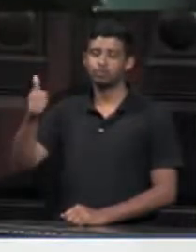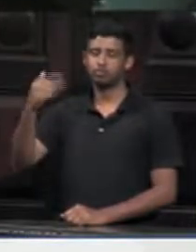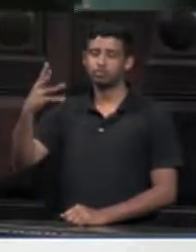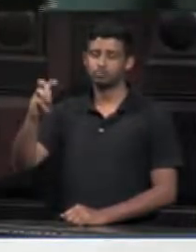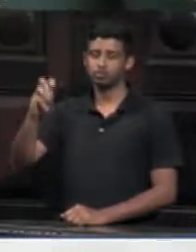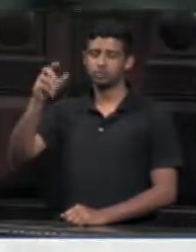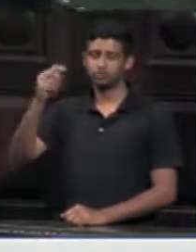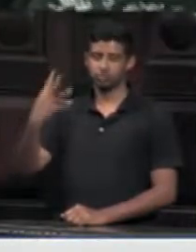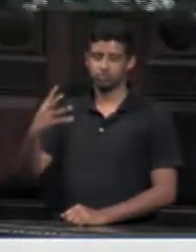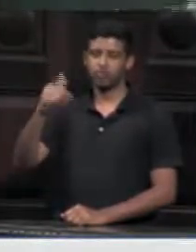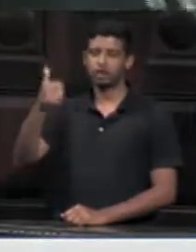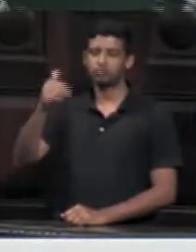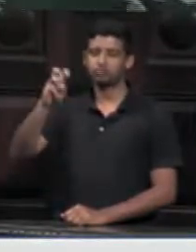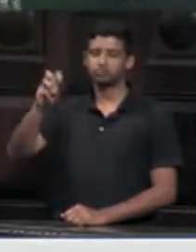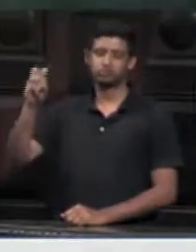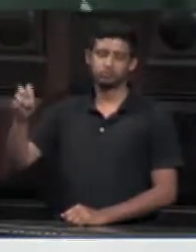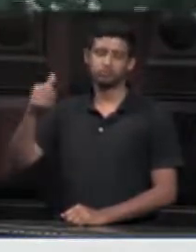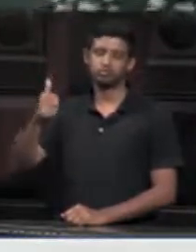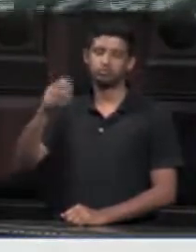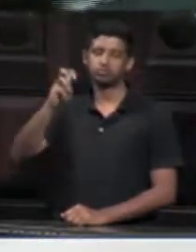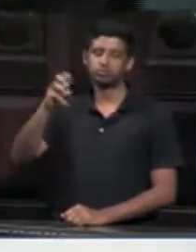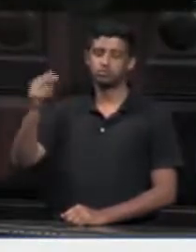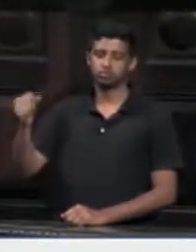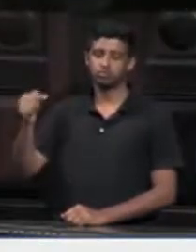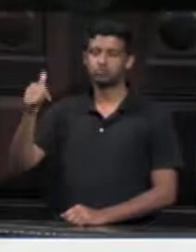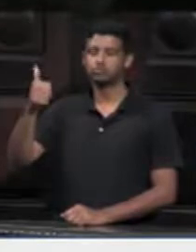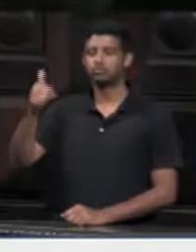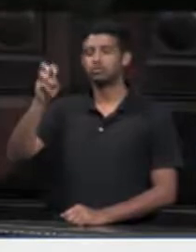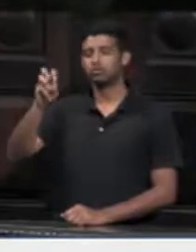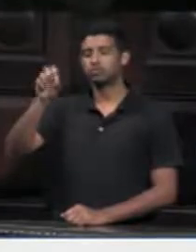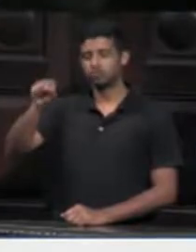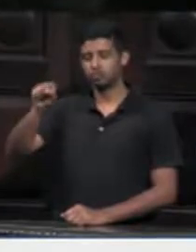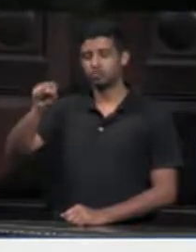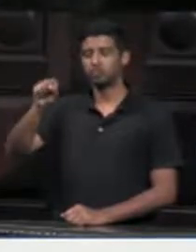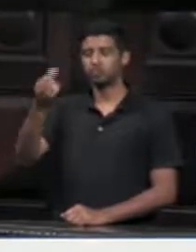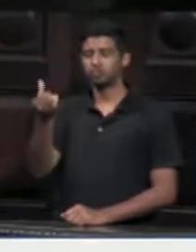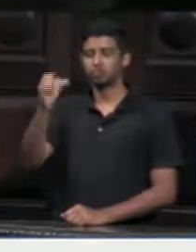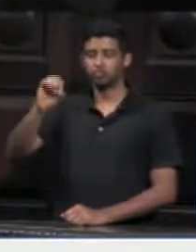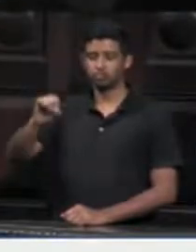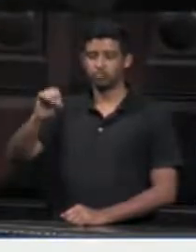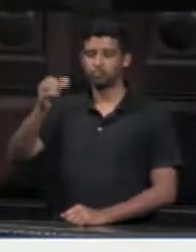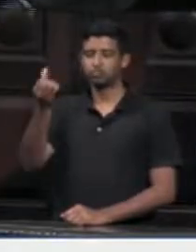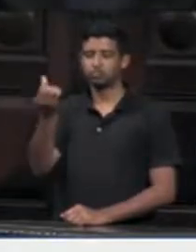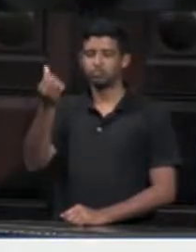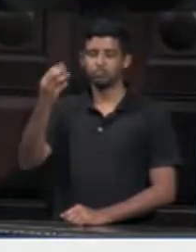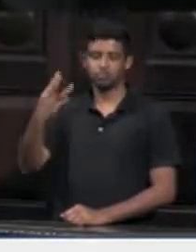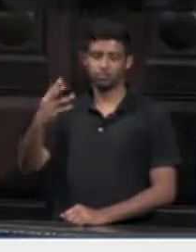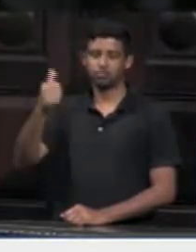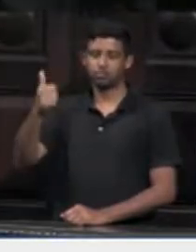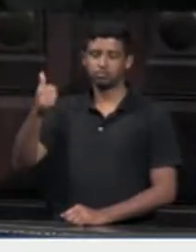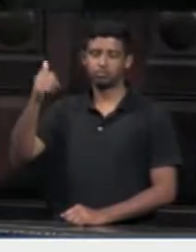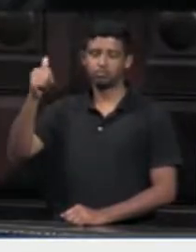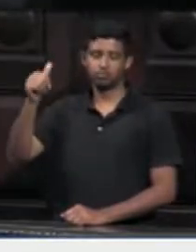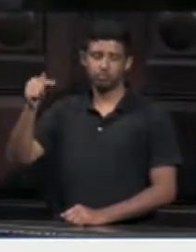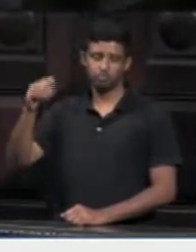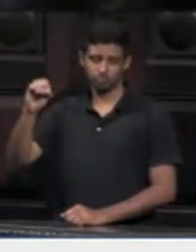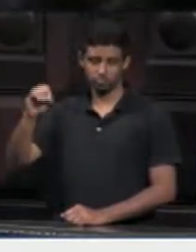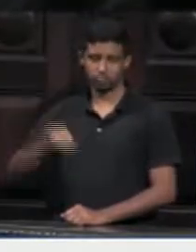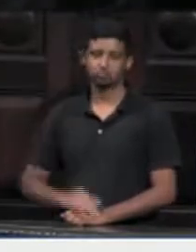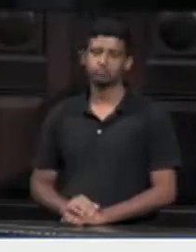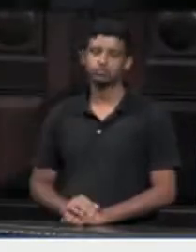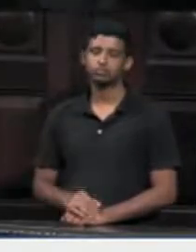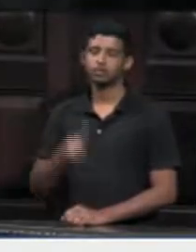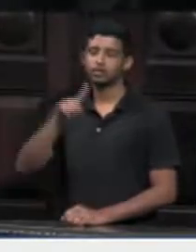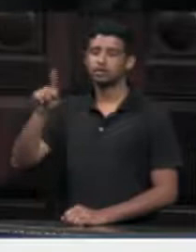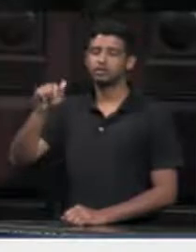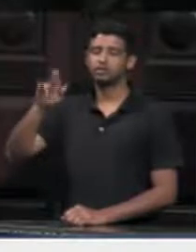155, 157, 158, 160, 163, 170. Zeidan,